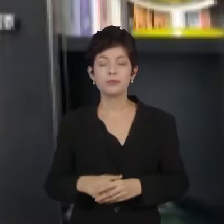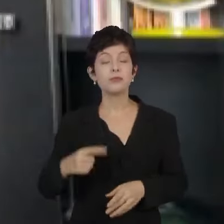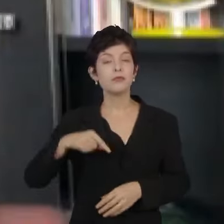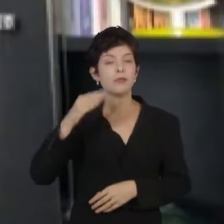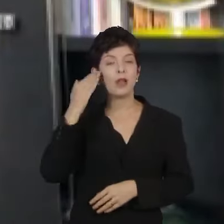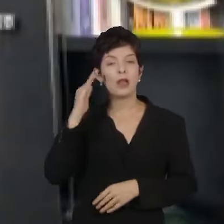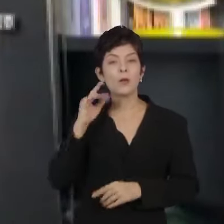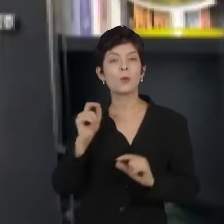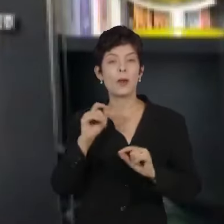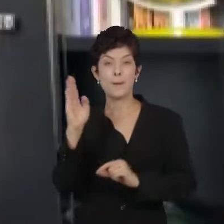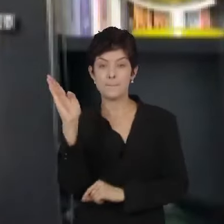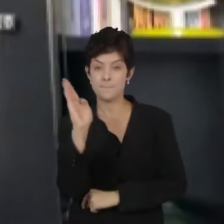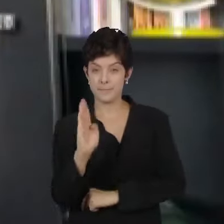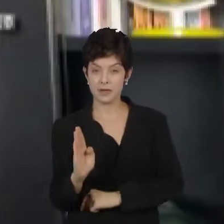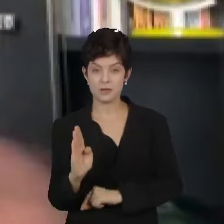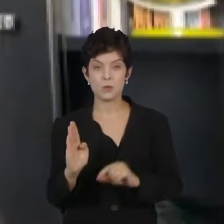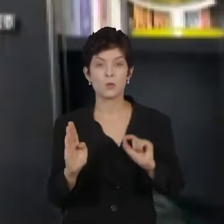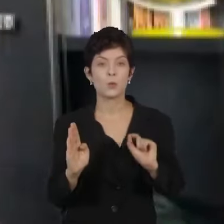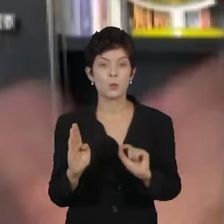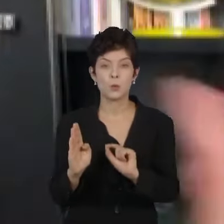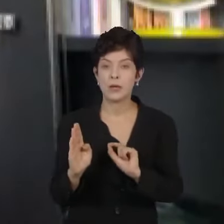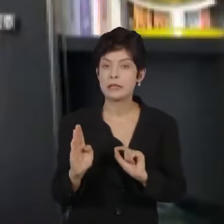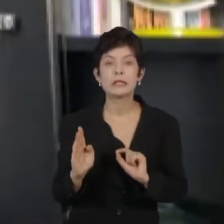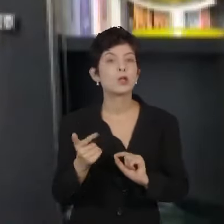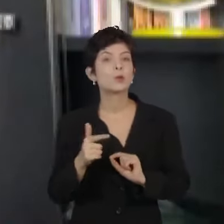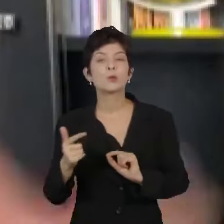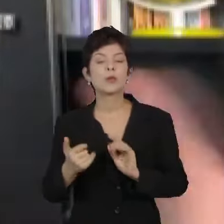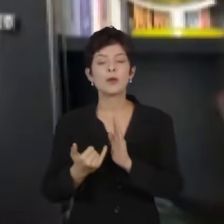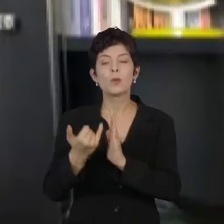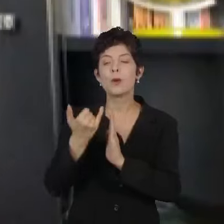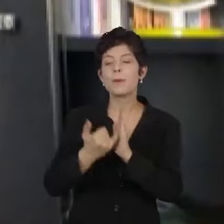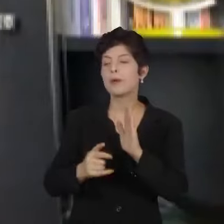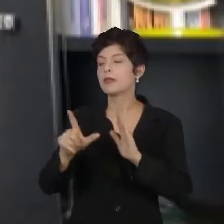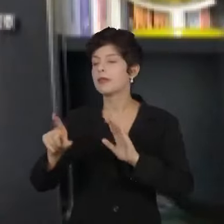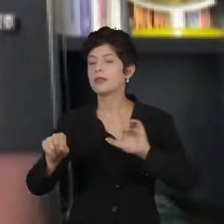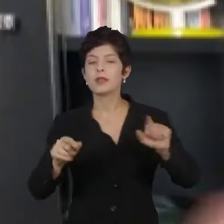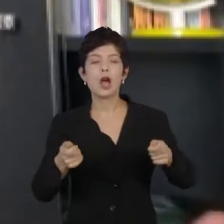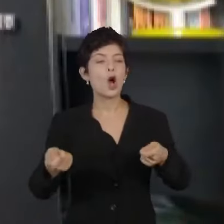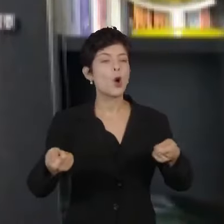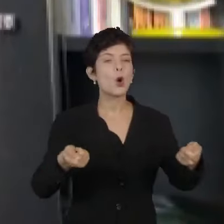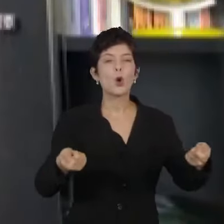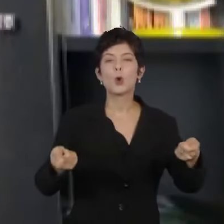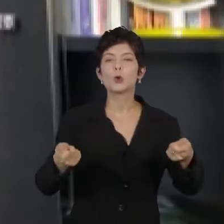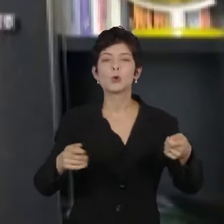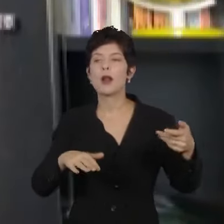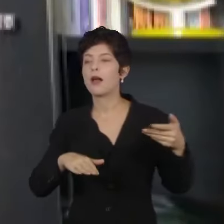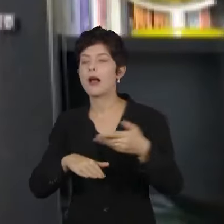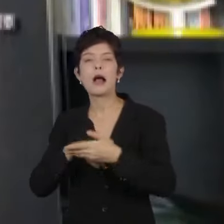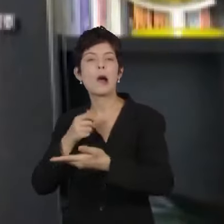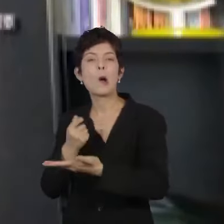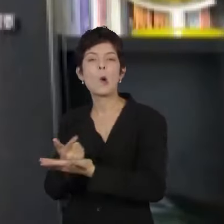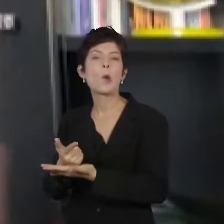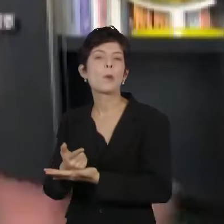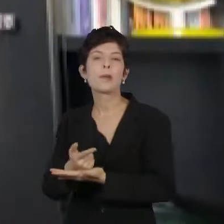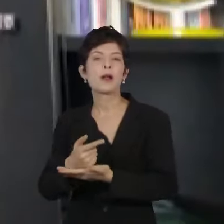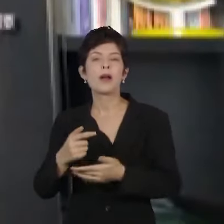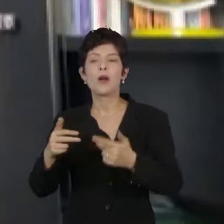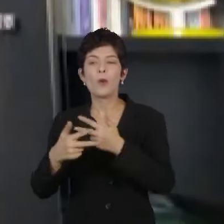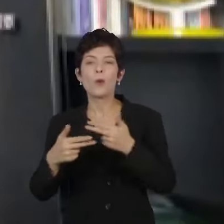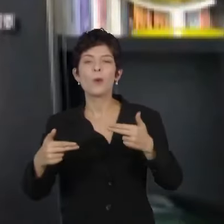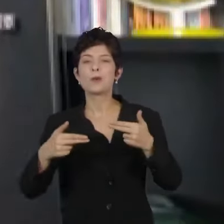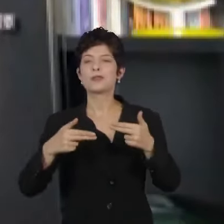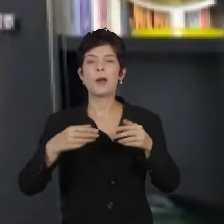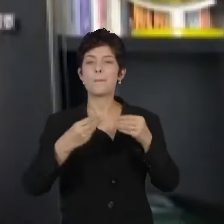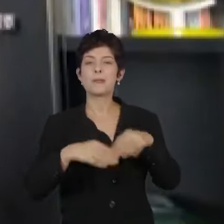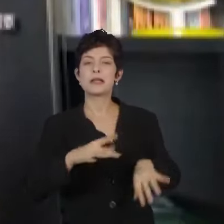quanto que o Brasil é um país que não tem um imposto seletivo né que controla o acesso à substâncias que fazem mal à saúde então a